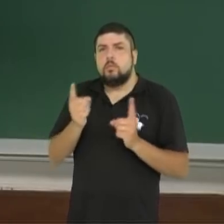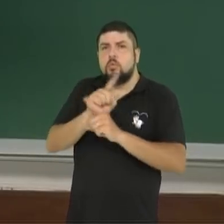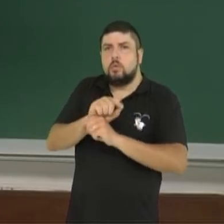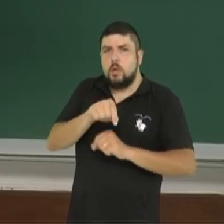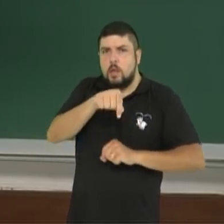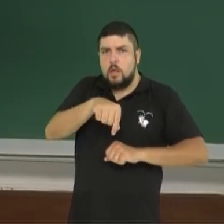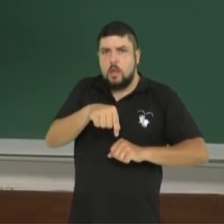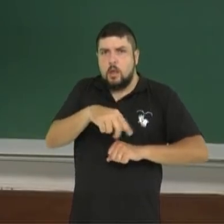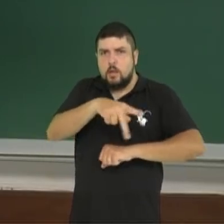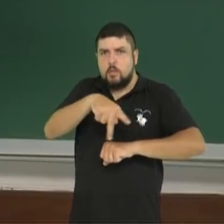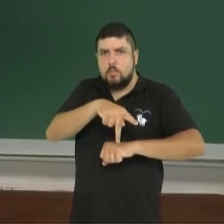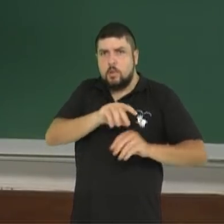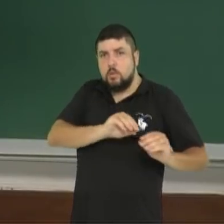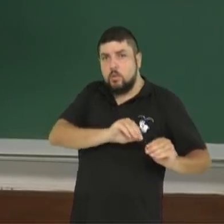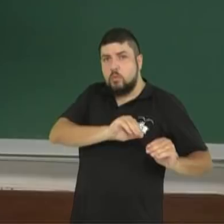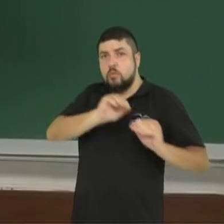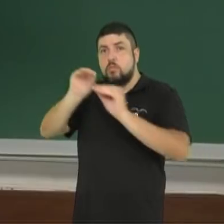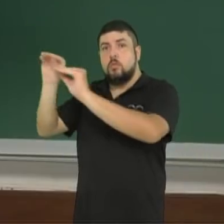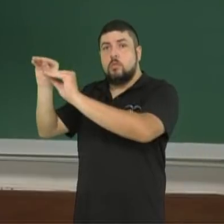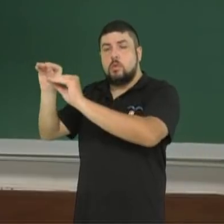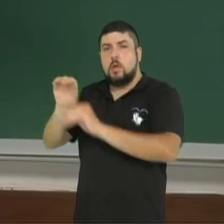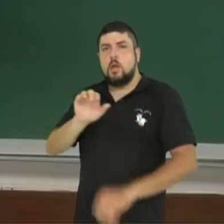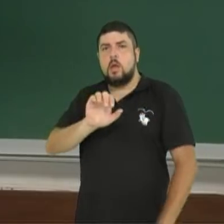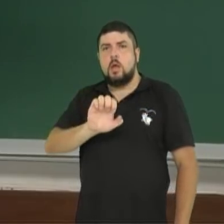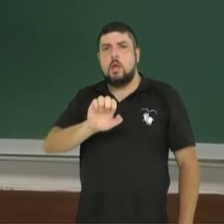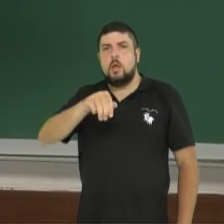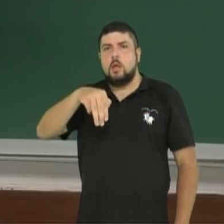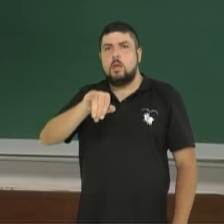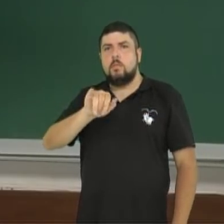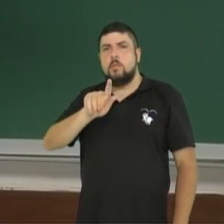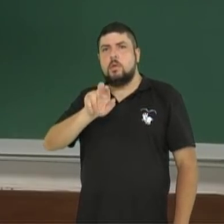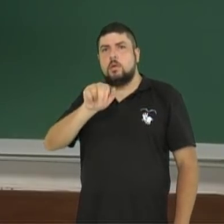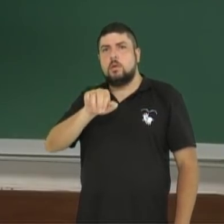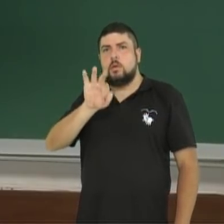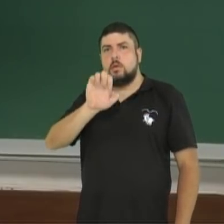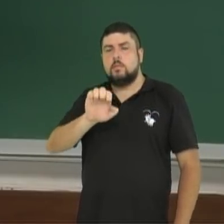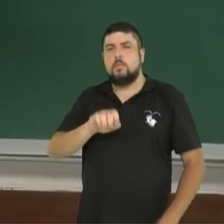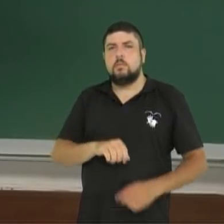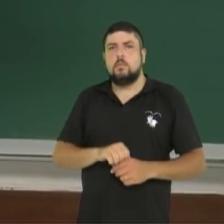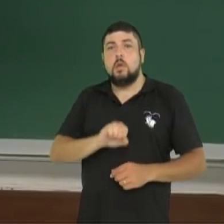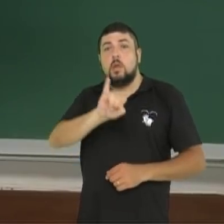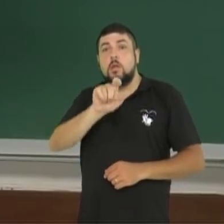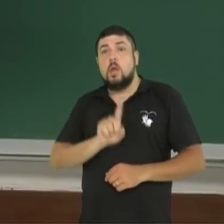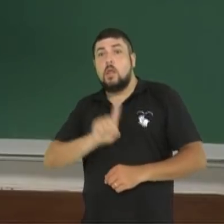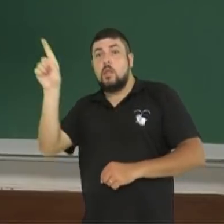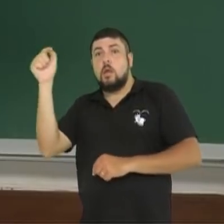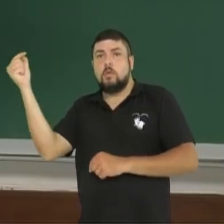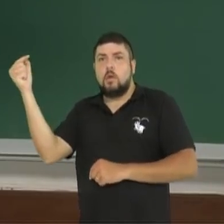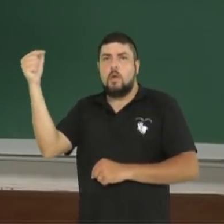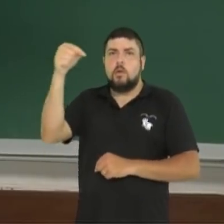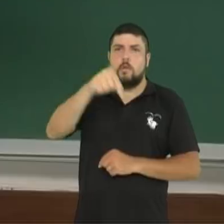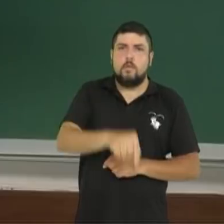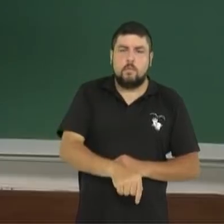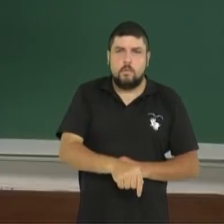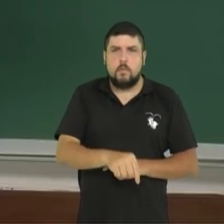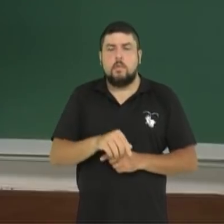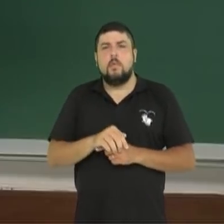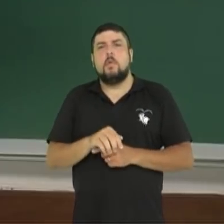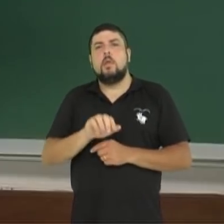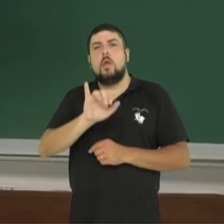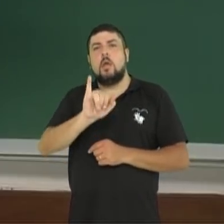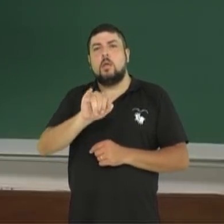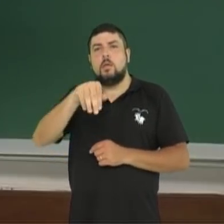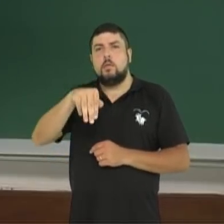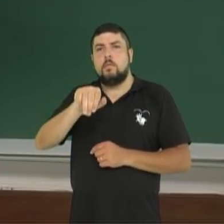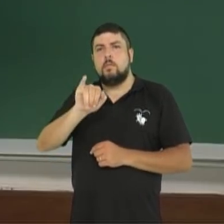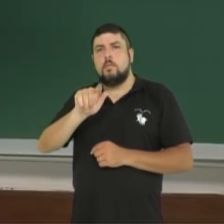A gente depois vai ver que quando a pessoa se locomove dentro do próprio território, a gente só diz que ela é migrante, né? Ela migra